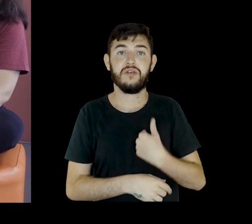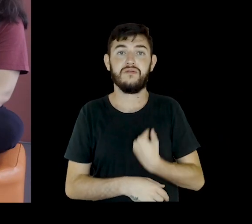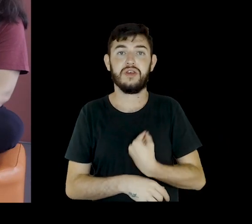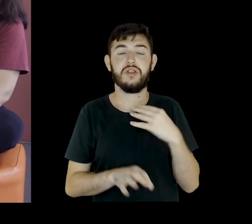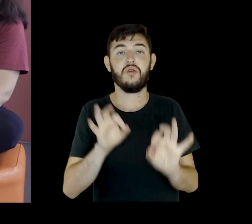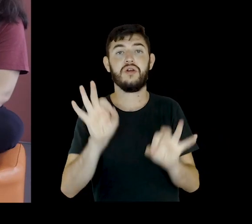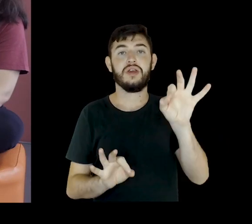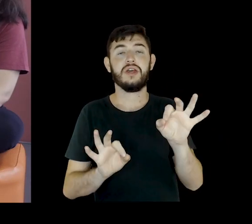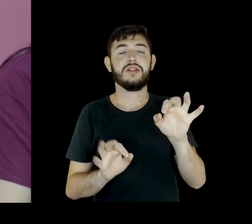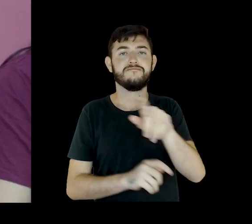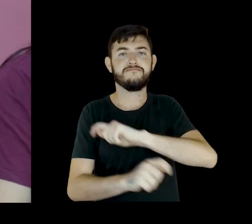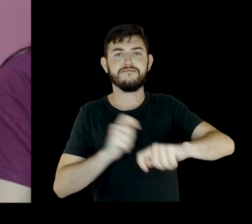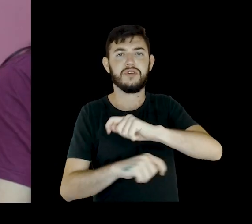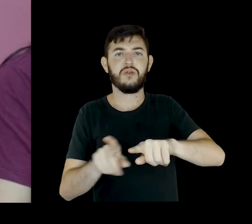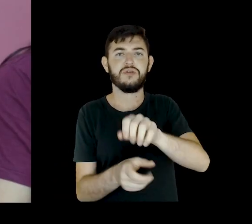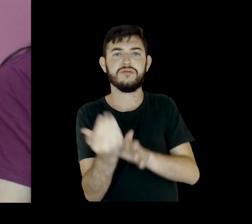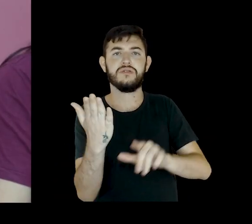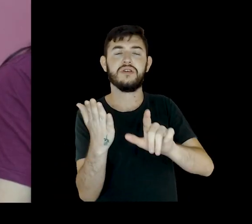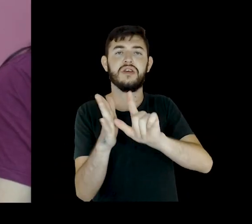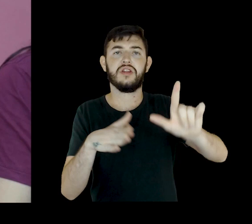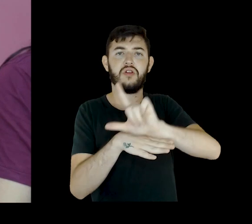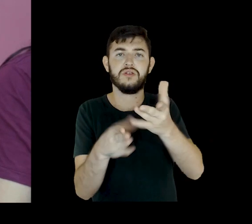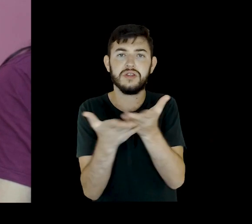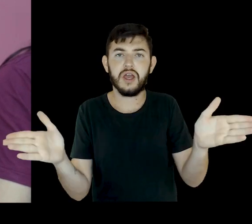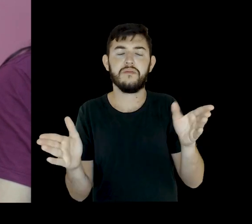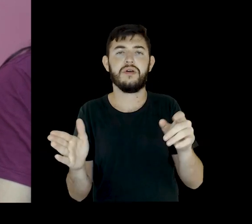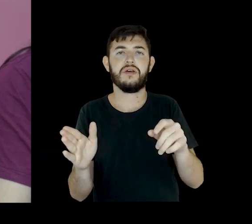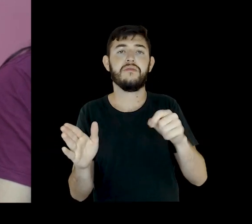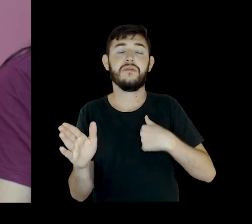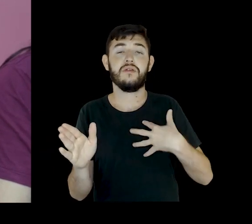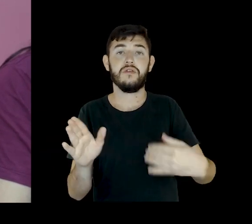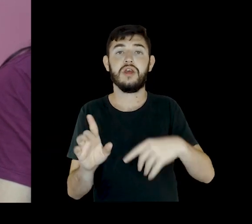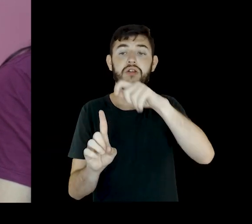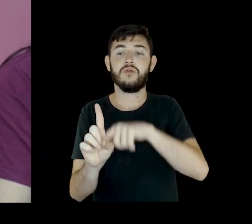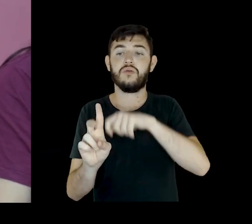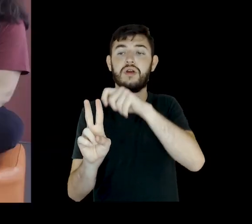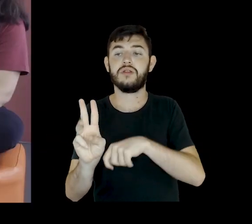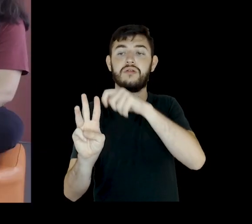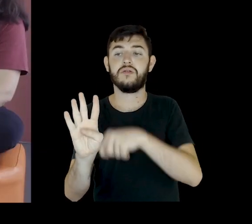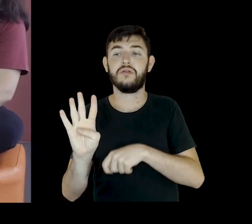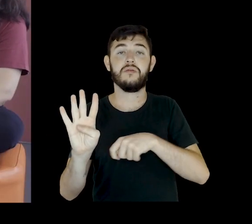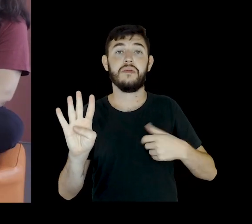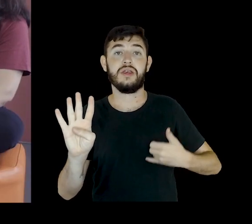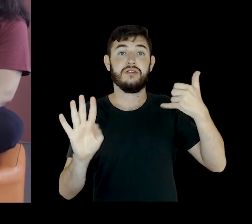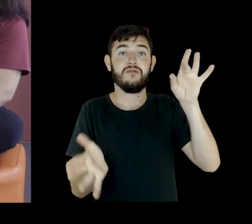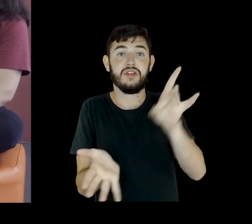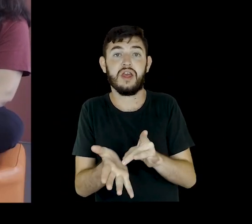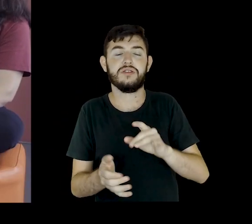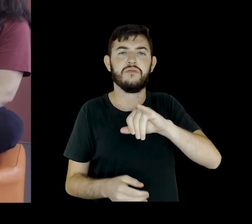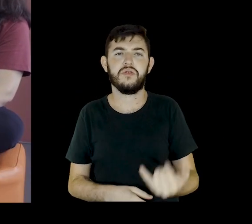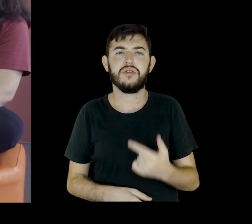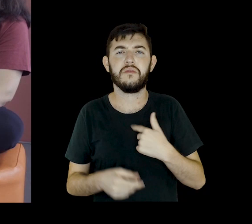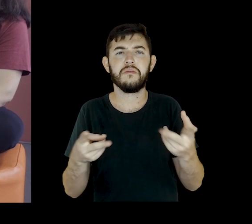de eu montar o meu primeiro negócio. Eu estava 4 meses, o meu filho estava com 4 meses de idade, e era uma oportunidade que eu